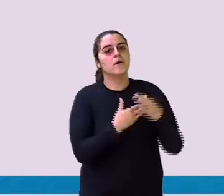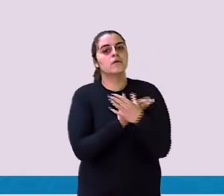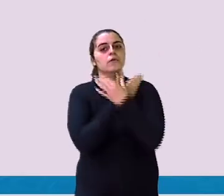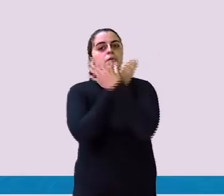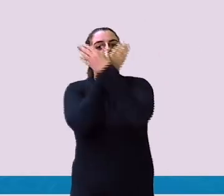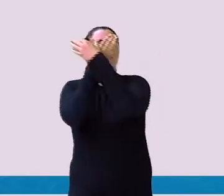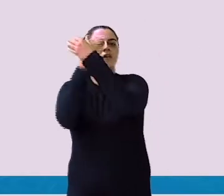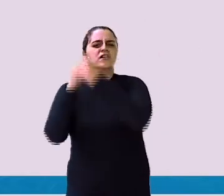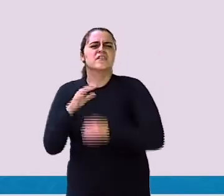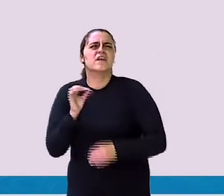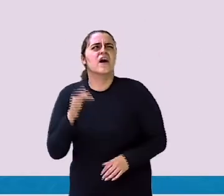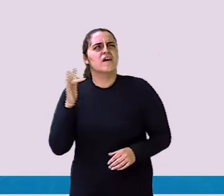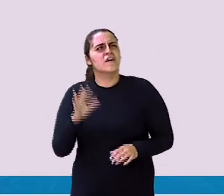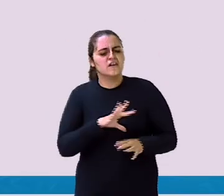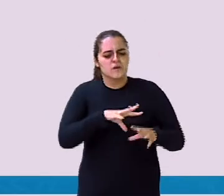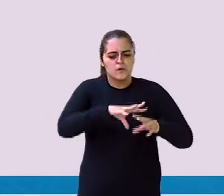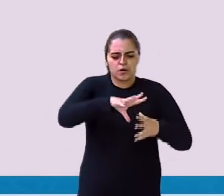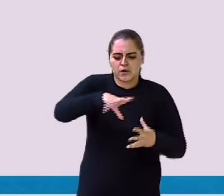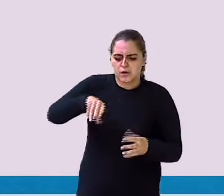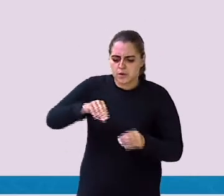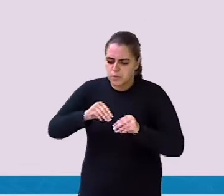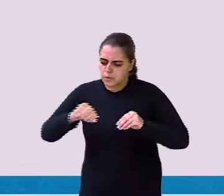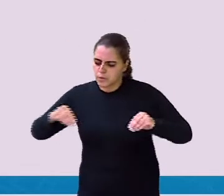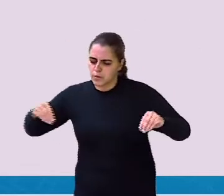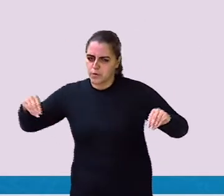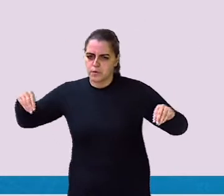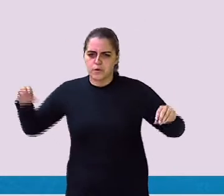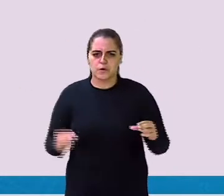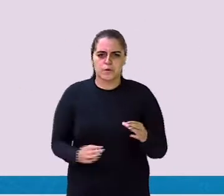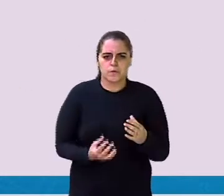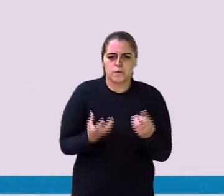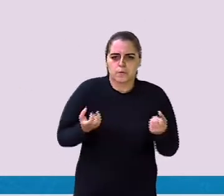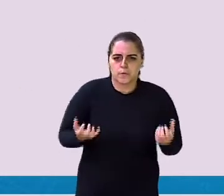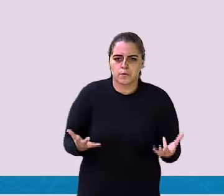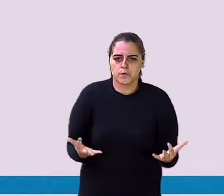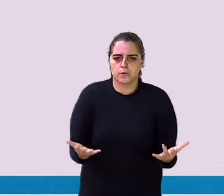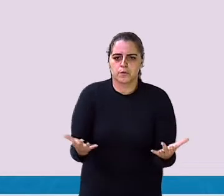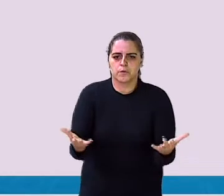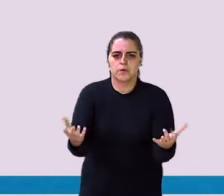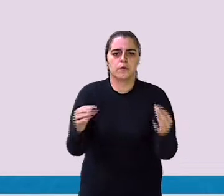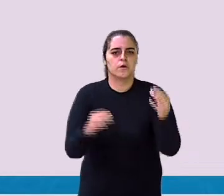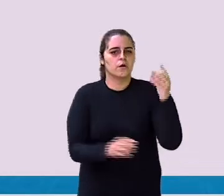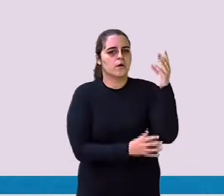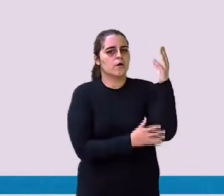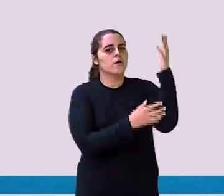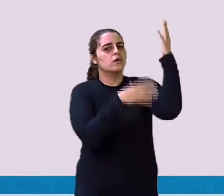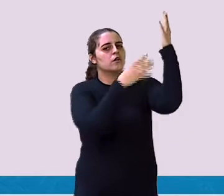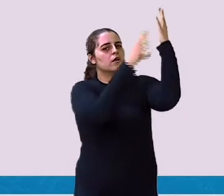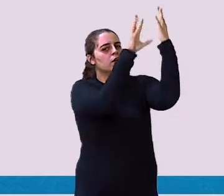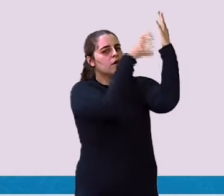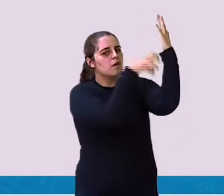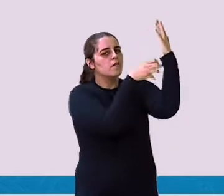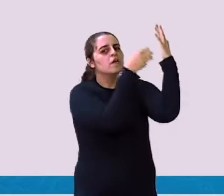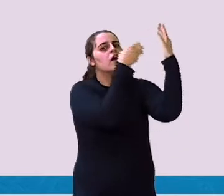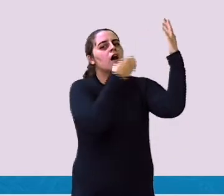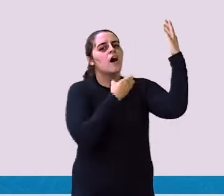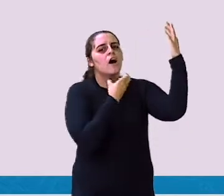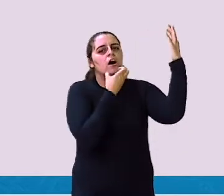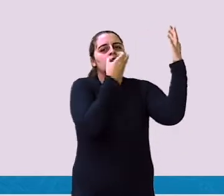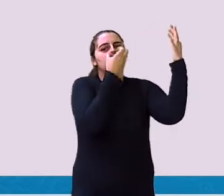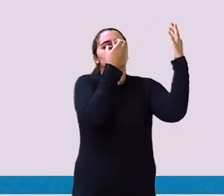Será que a terra vai seguir nos dando O fruto, a folha, o calo e a raiz